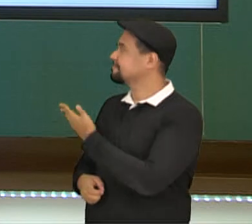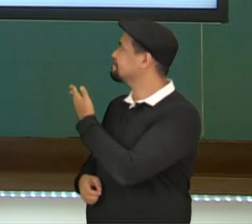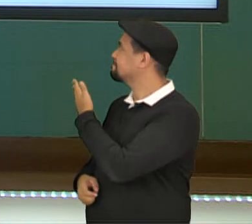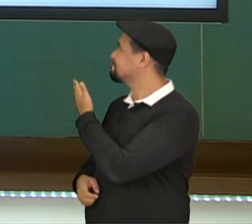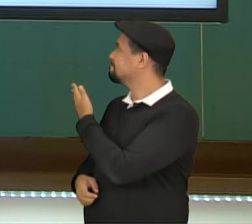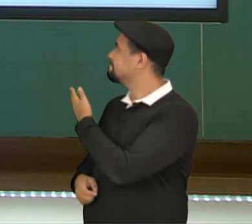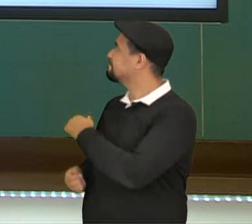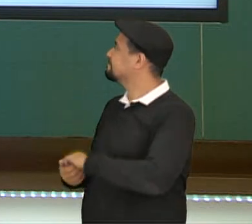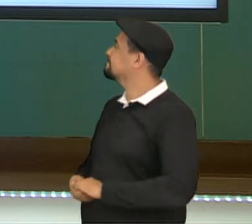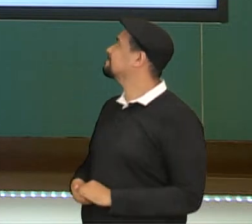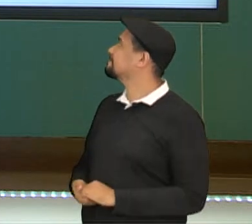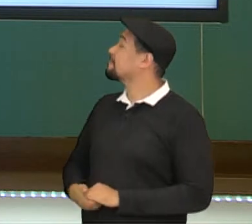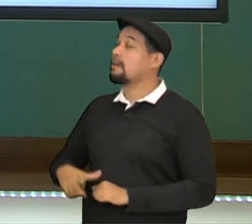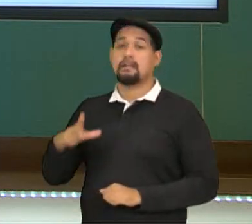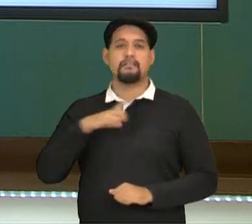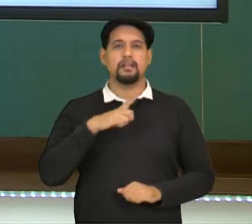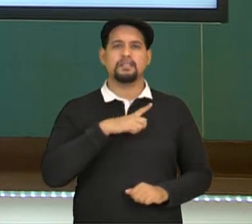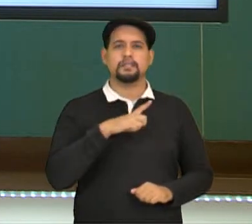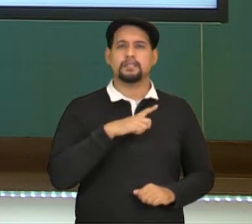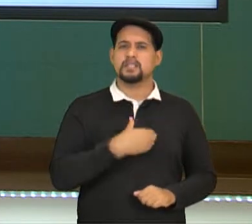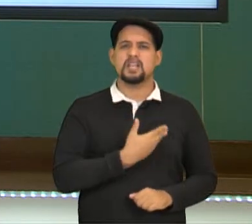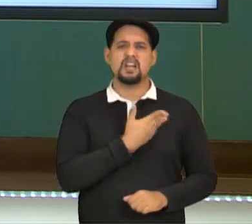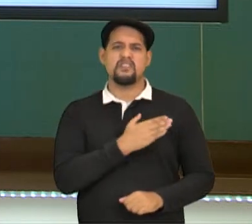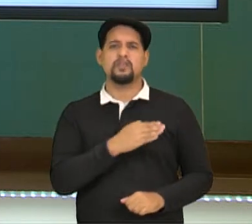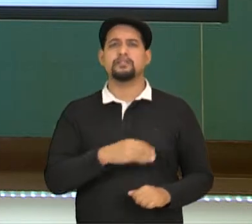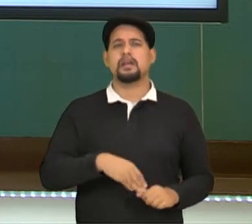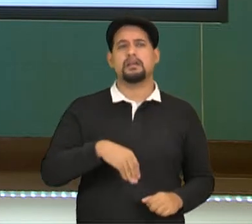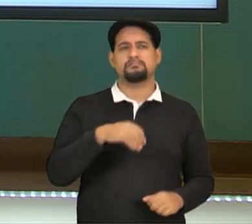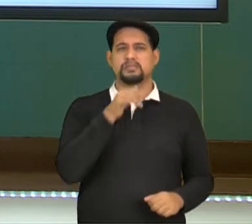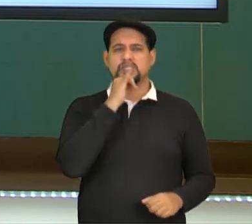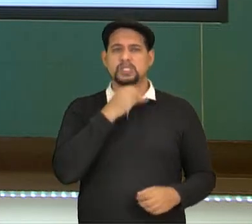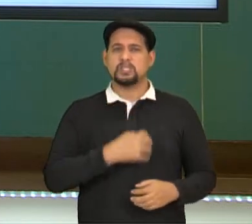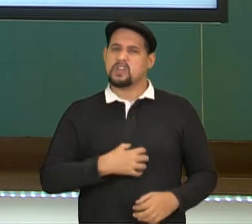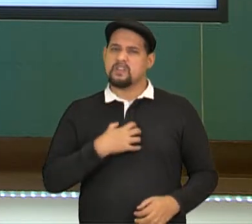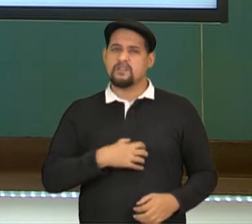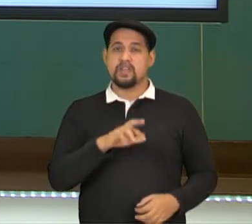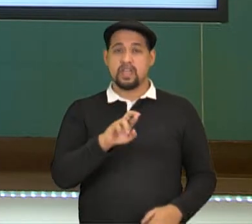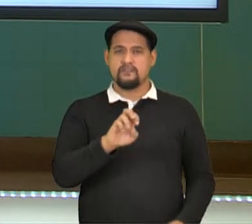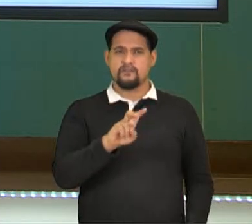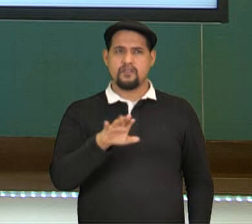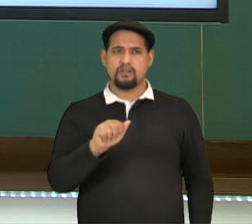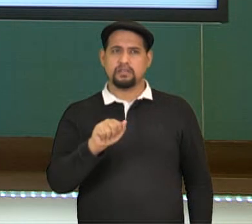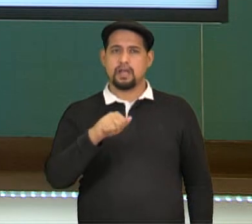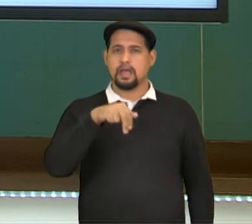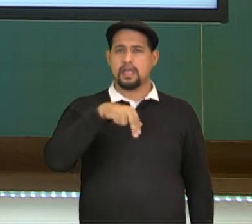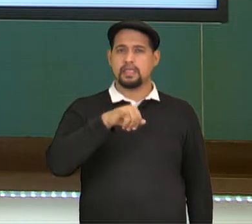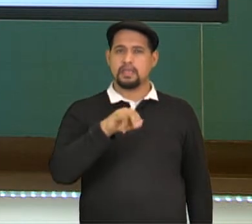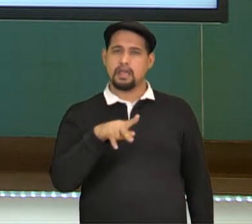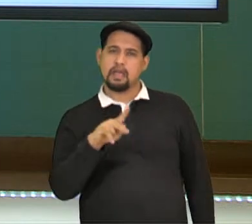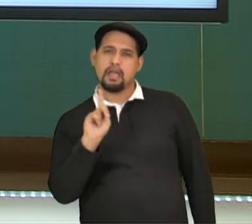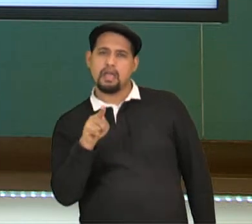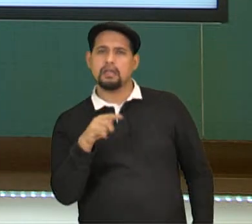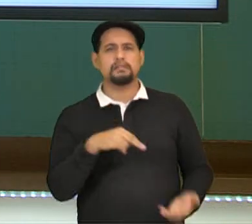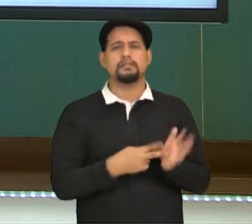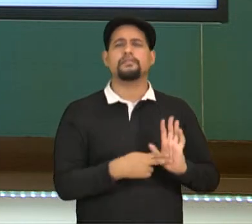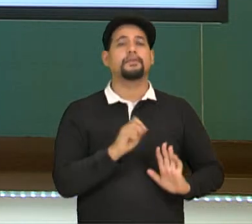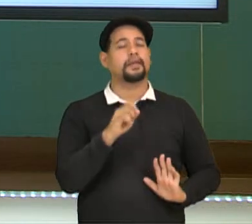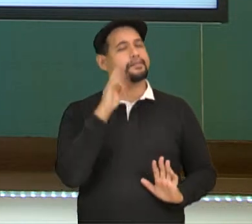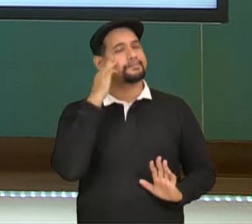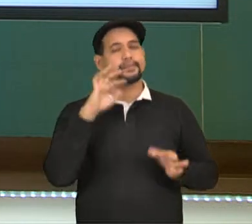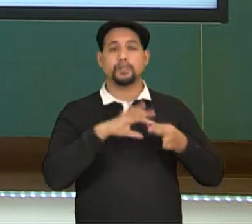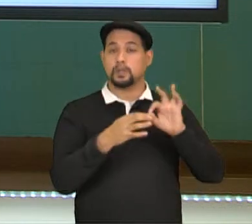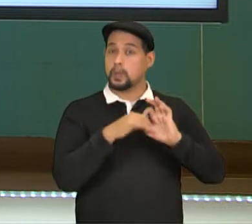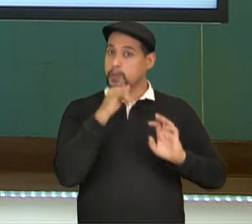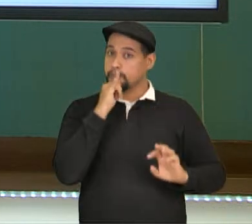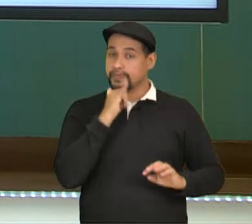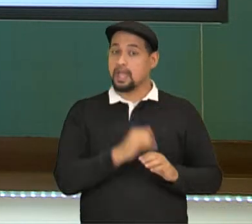ocorrer a revolta de Niquéia, a revolta de Nica, tá? Essa revolta, pessoal, só para a gente entender o contexto. Se no Ocidente a